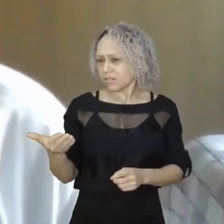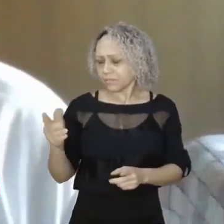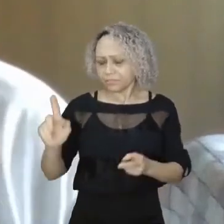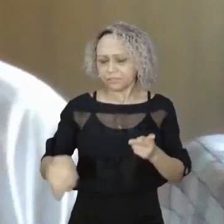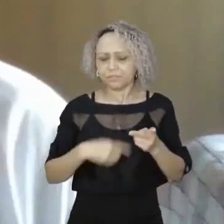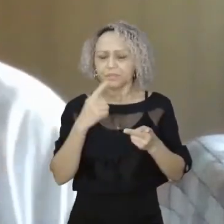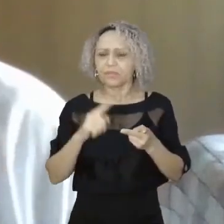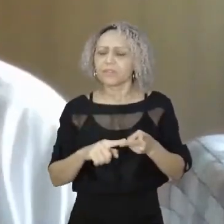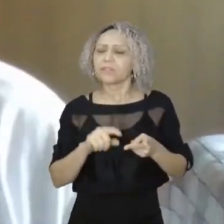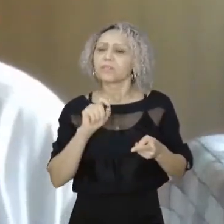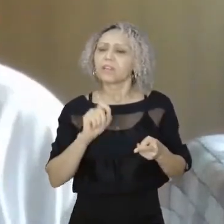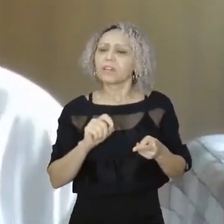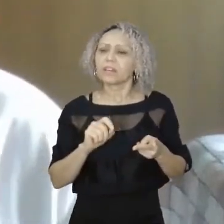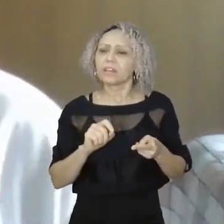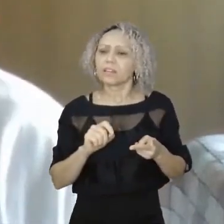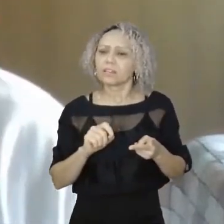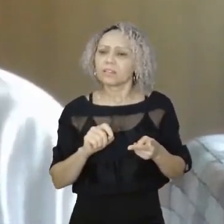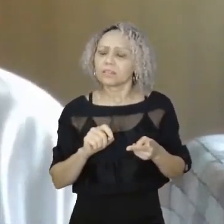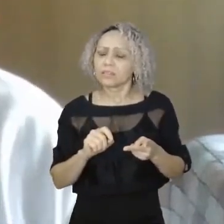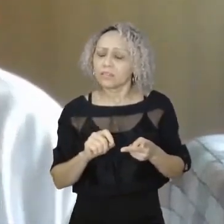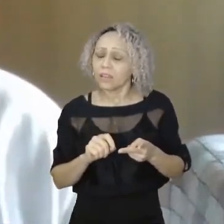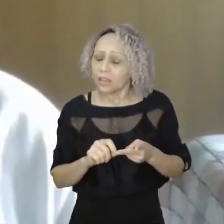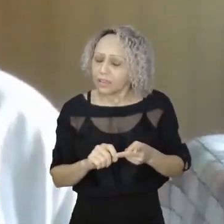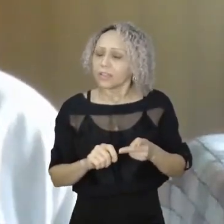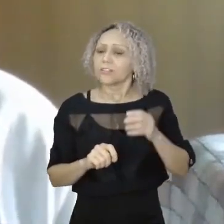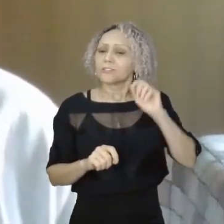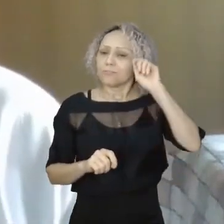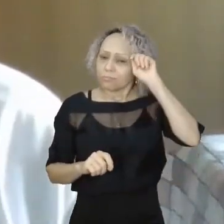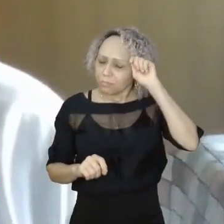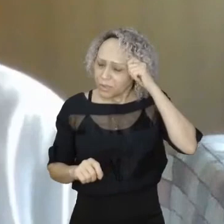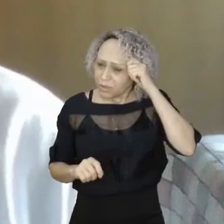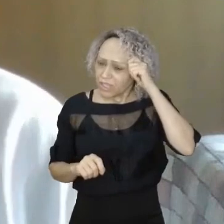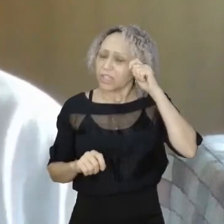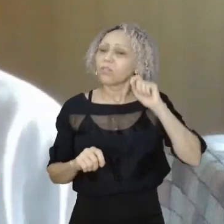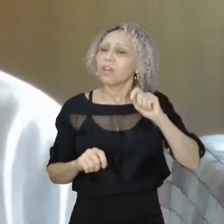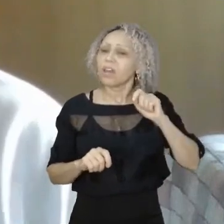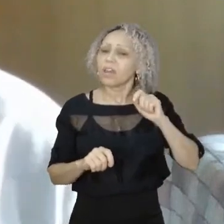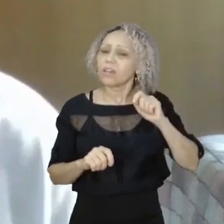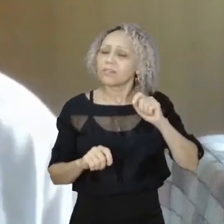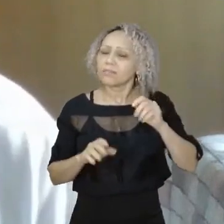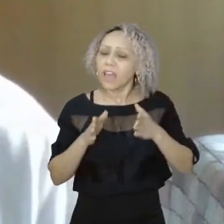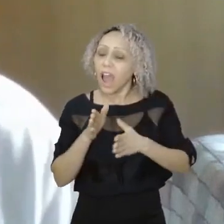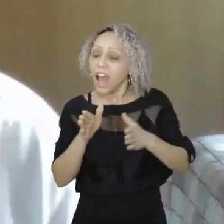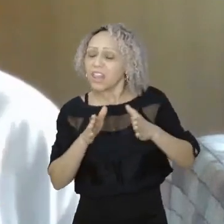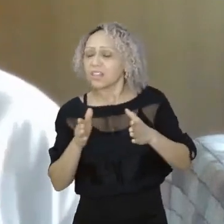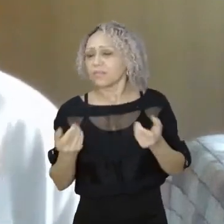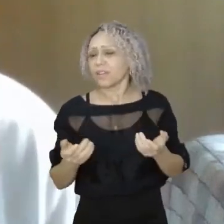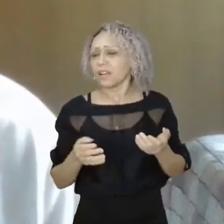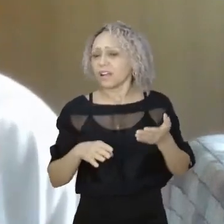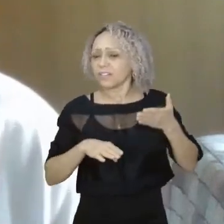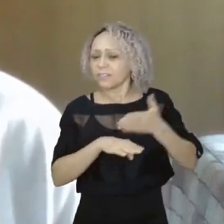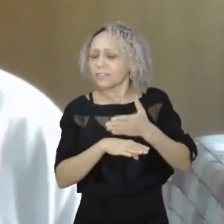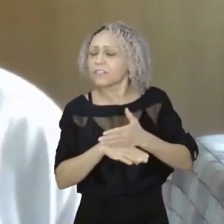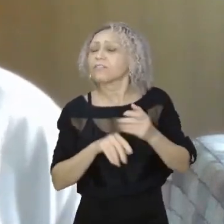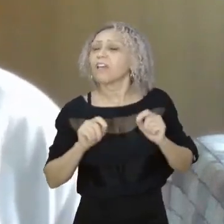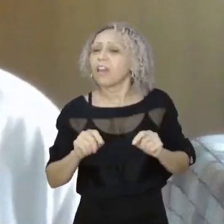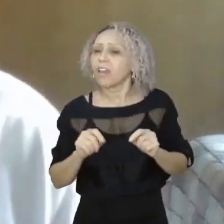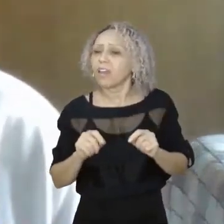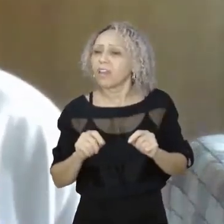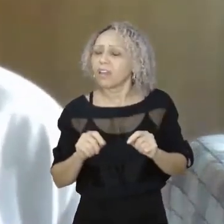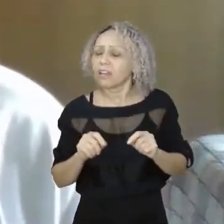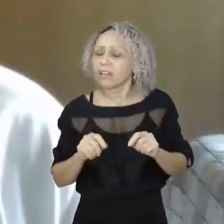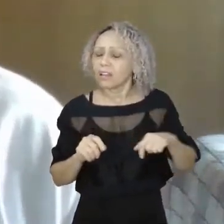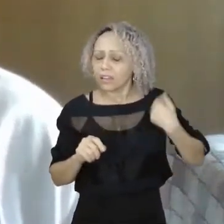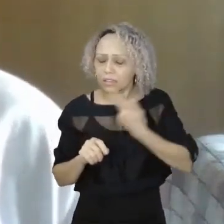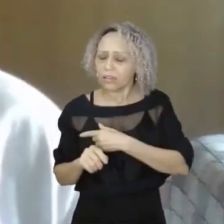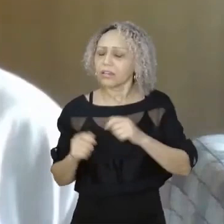aspecto, que é a inserção econômica com qualidade. Nós precisamos inserir a população negra no